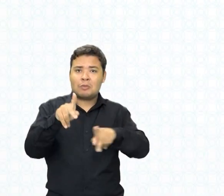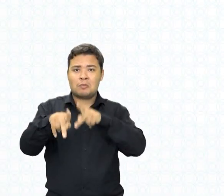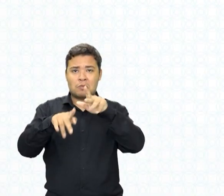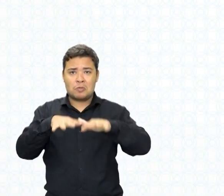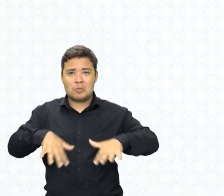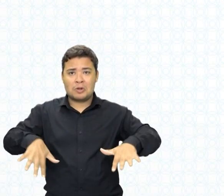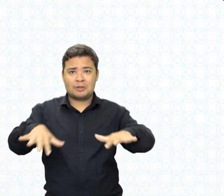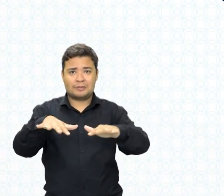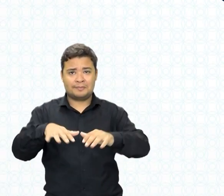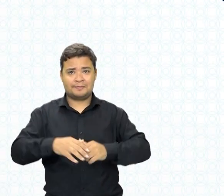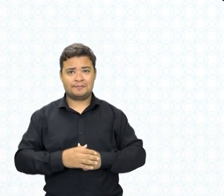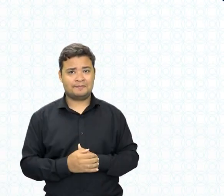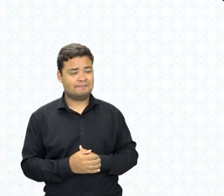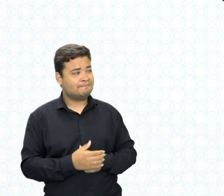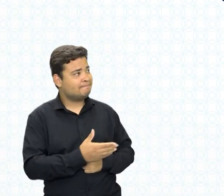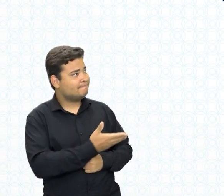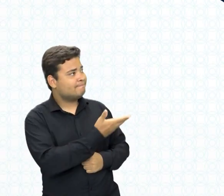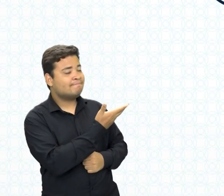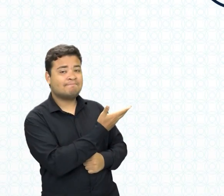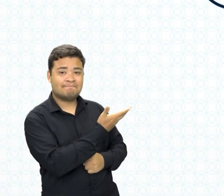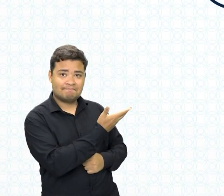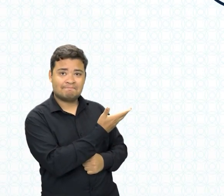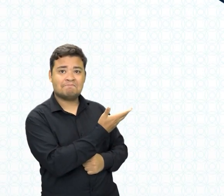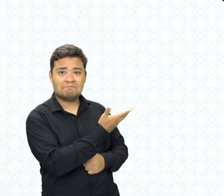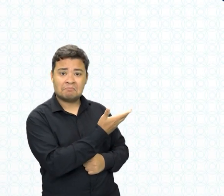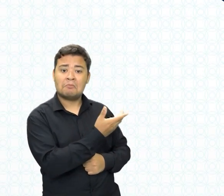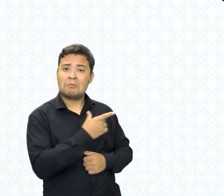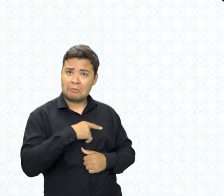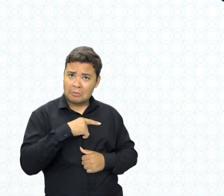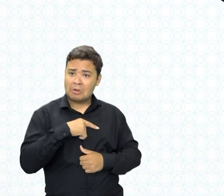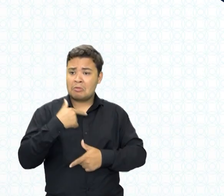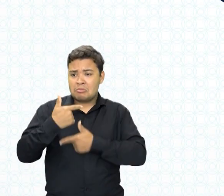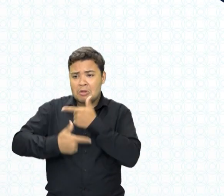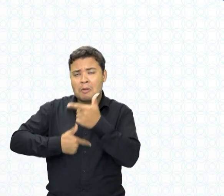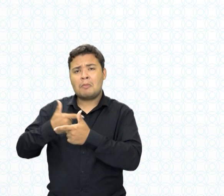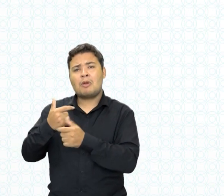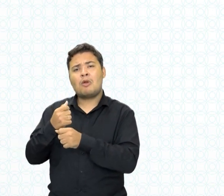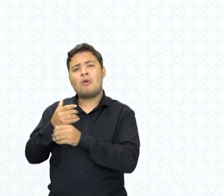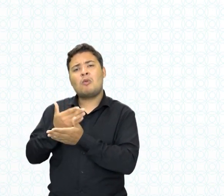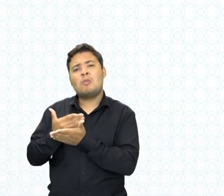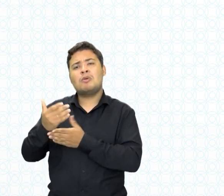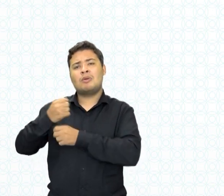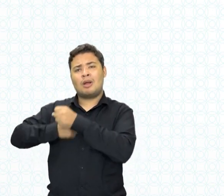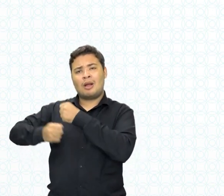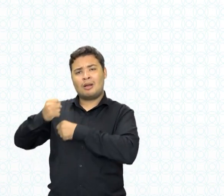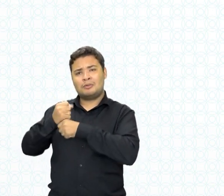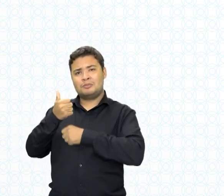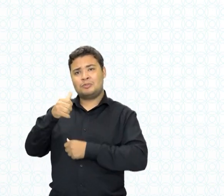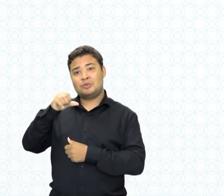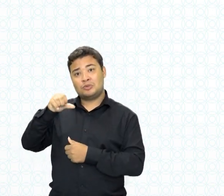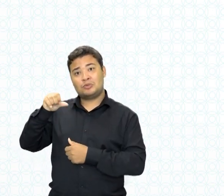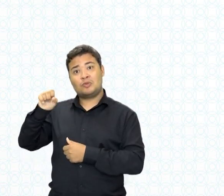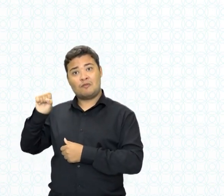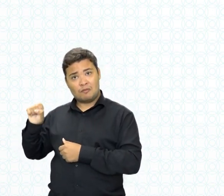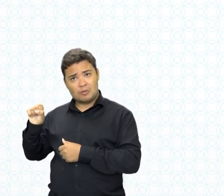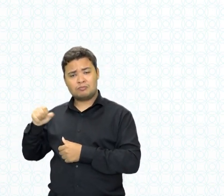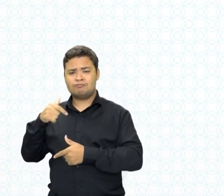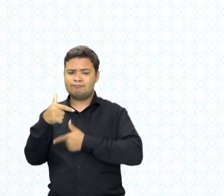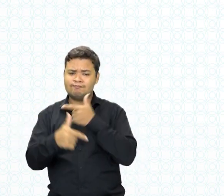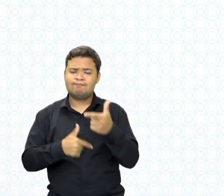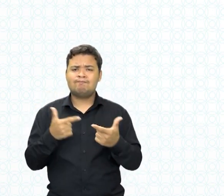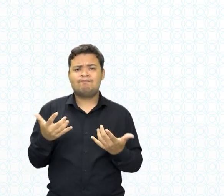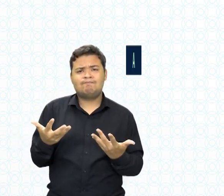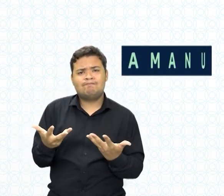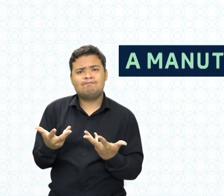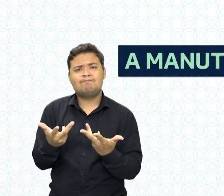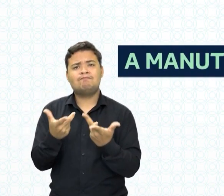população. A Fundação de Apoio ao Hospital das Clínicas, Fundac, desenvolve desde 1998 um trabalho de